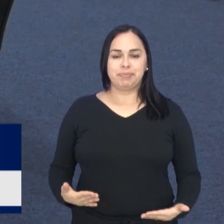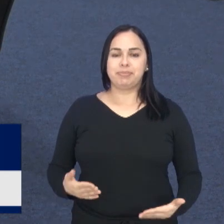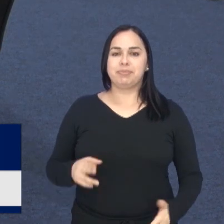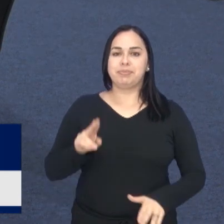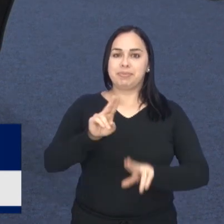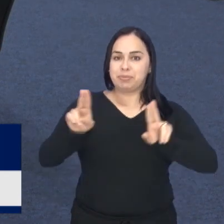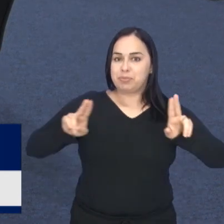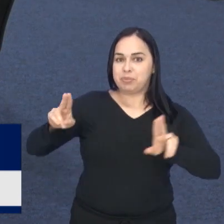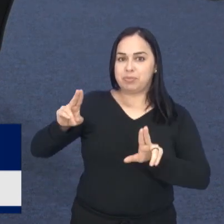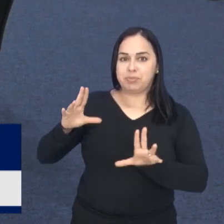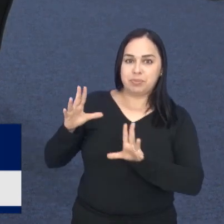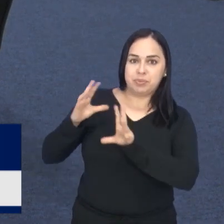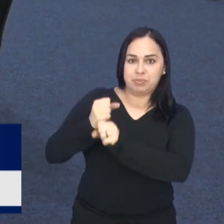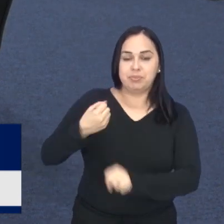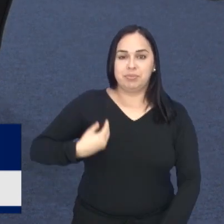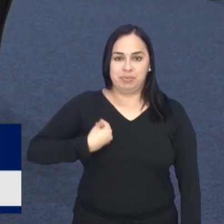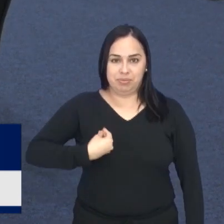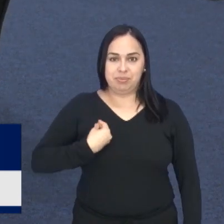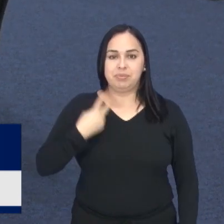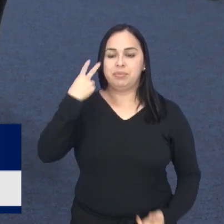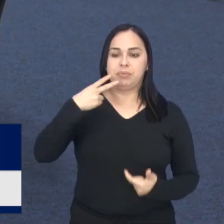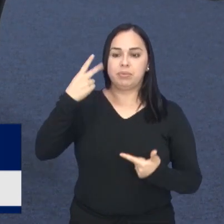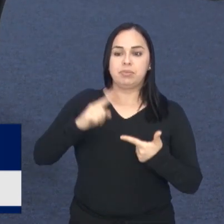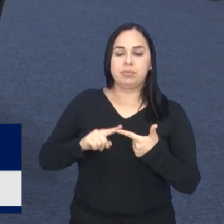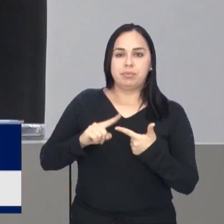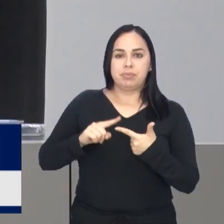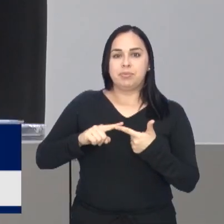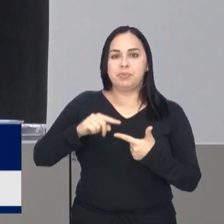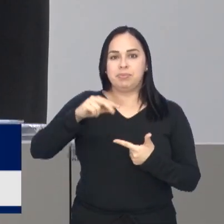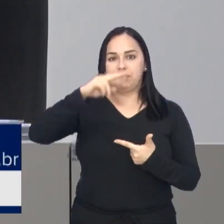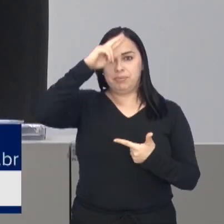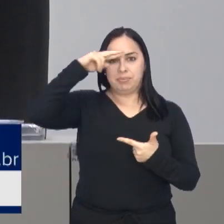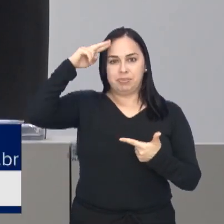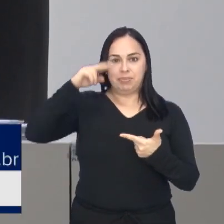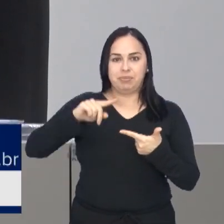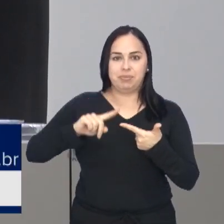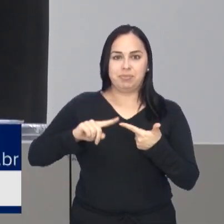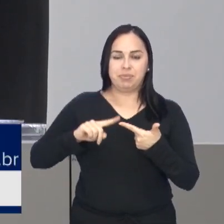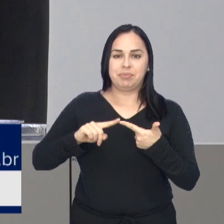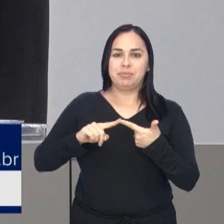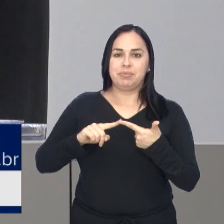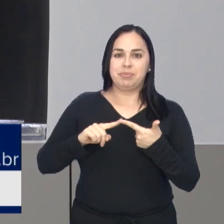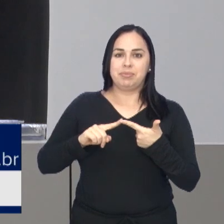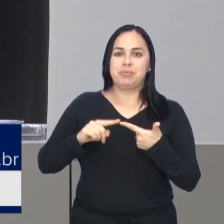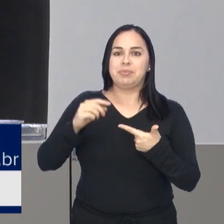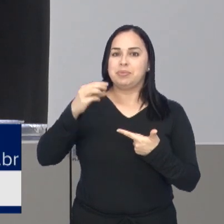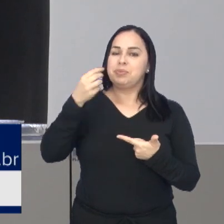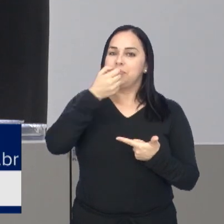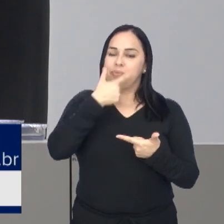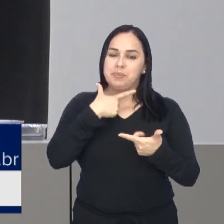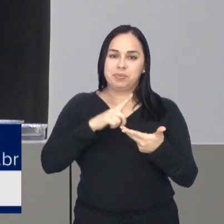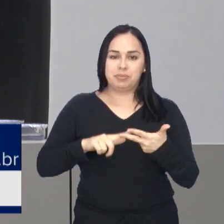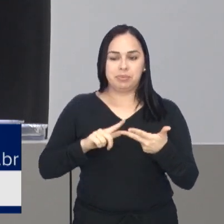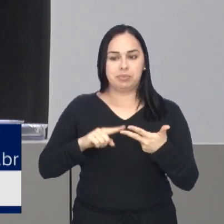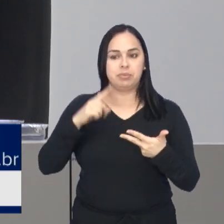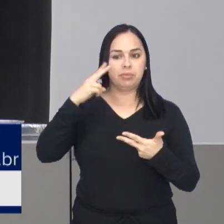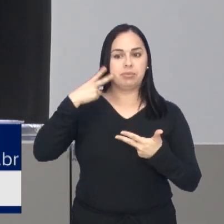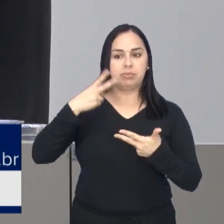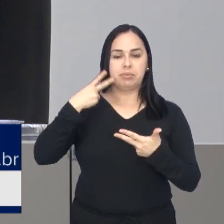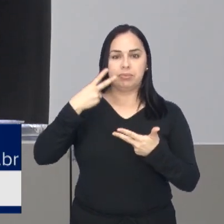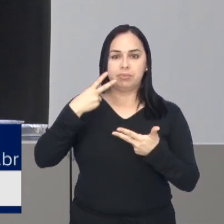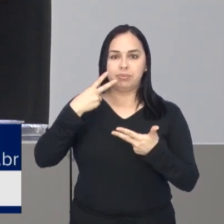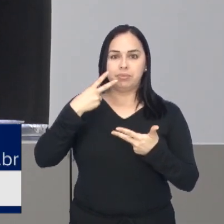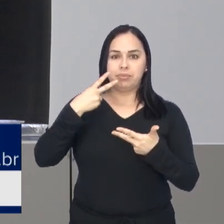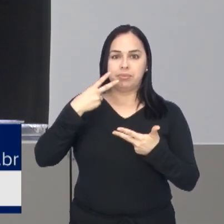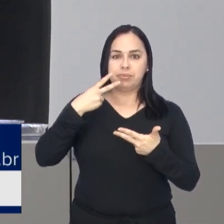os seguintes vereadores: vereador Roberto Chagas, vereador Roberto do Eleven, vereador